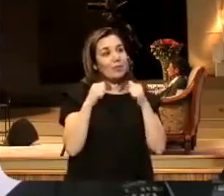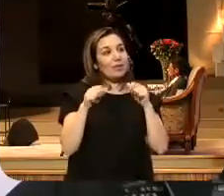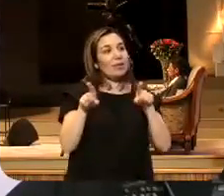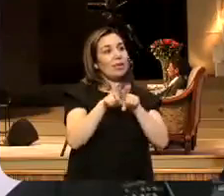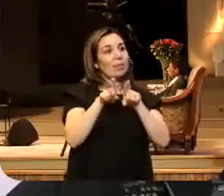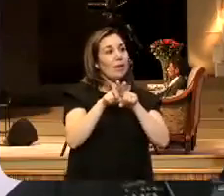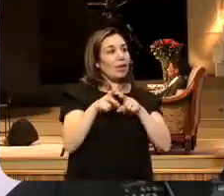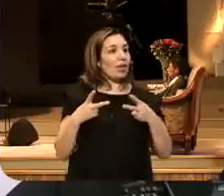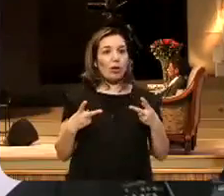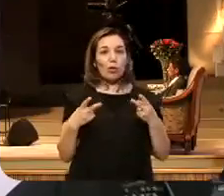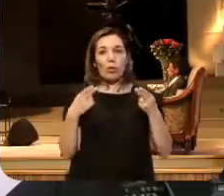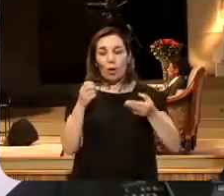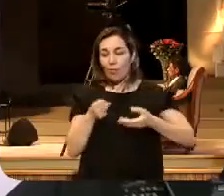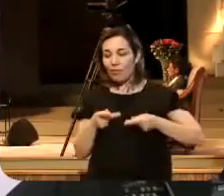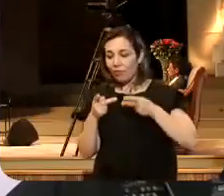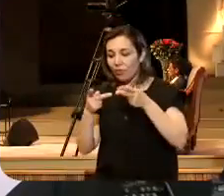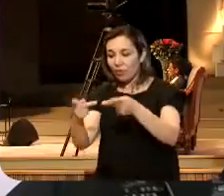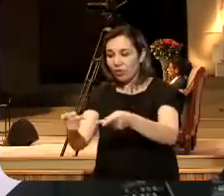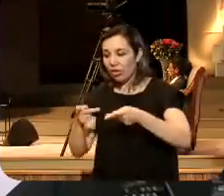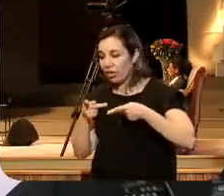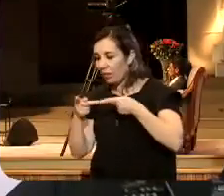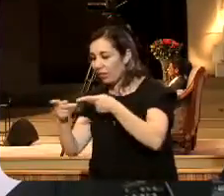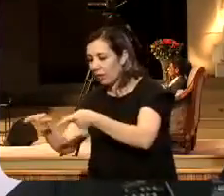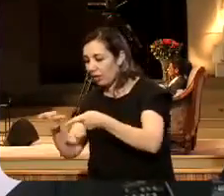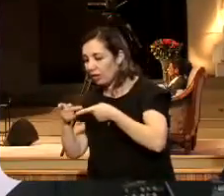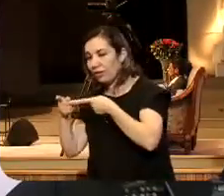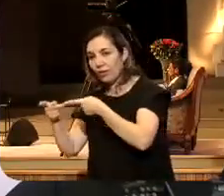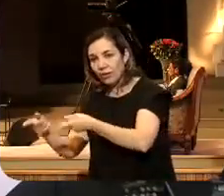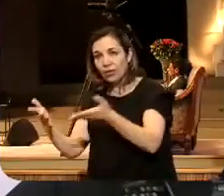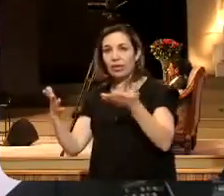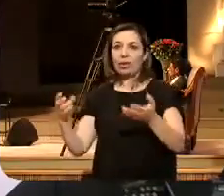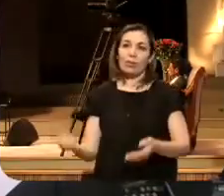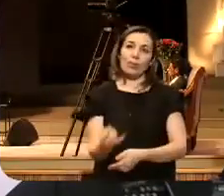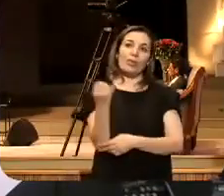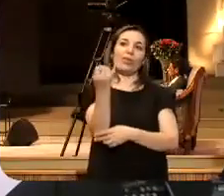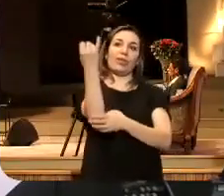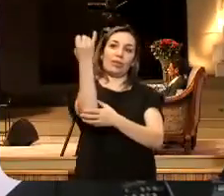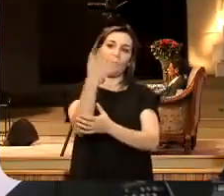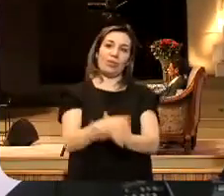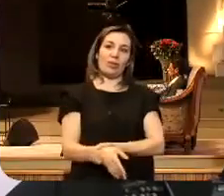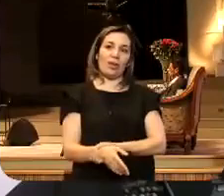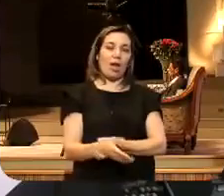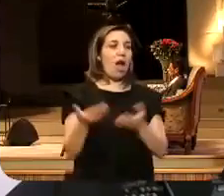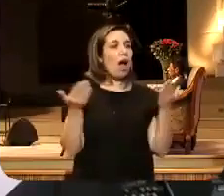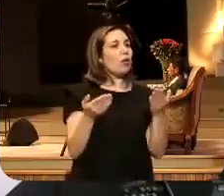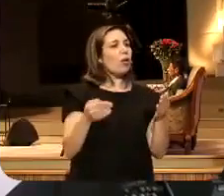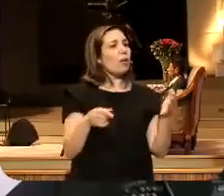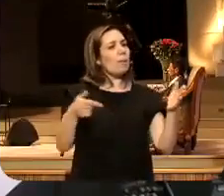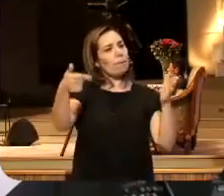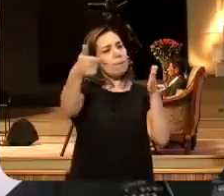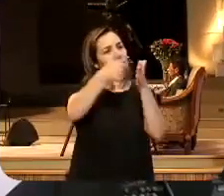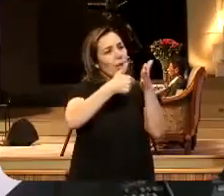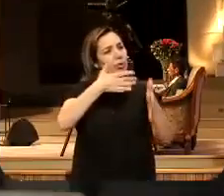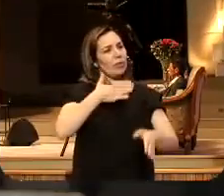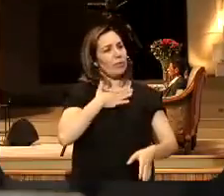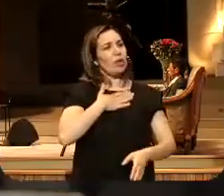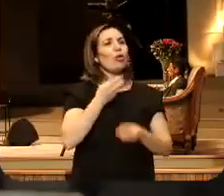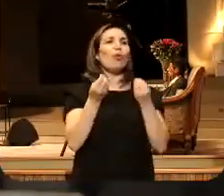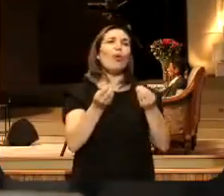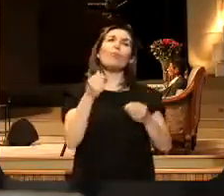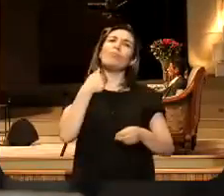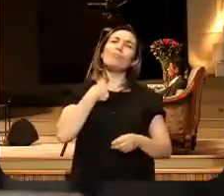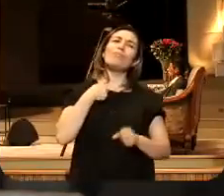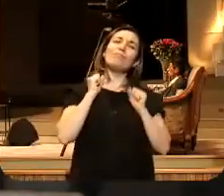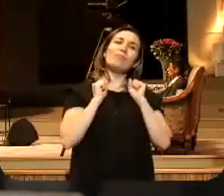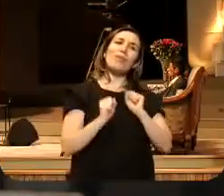Érica, como é que eu posso ir nesta direção de ser um assistente espiritual? Tem 2 caminhos. O